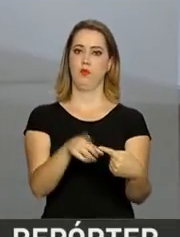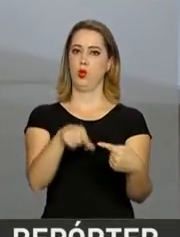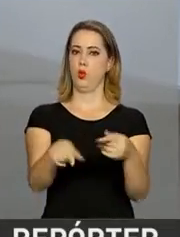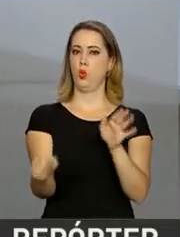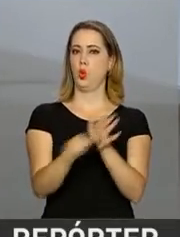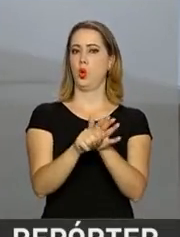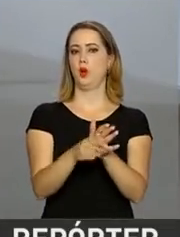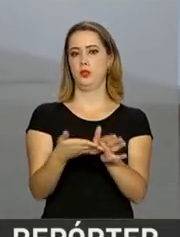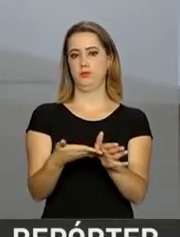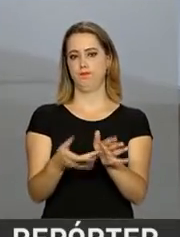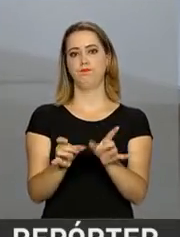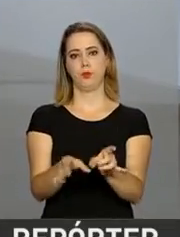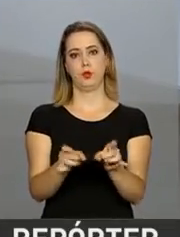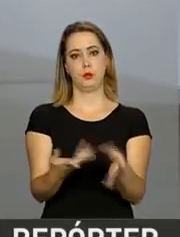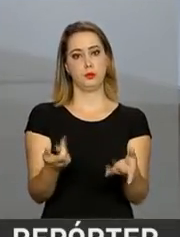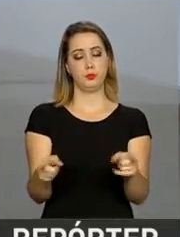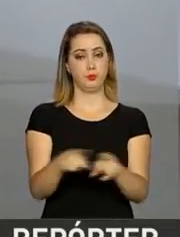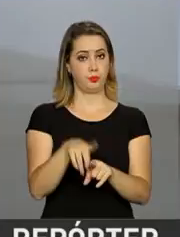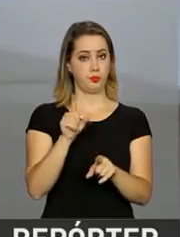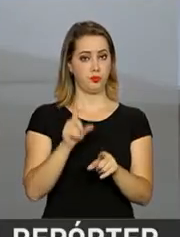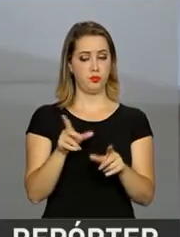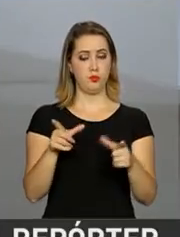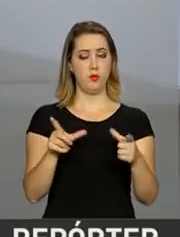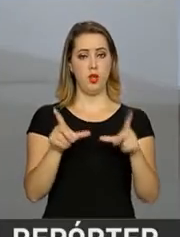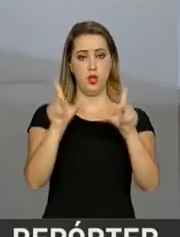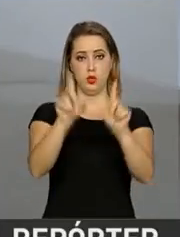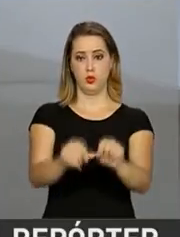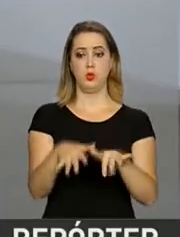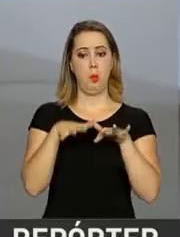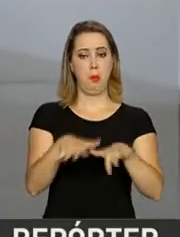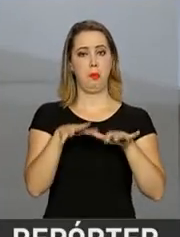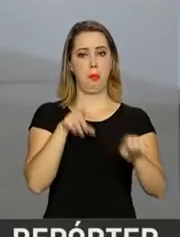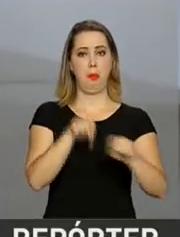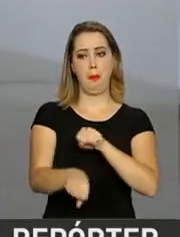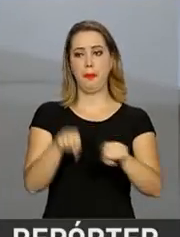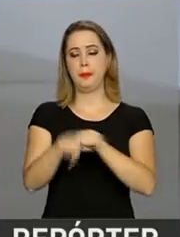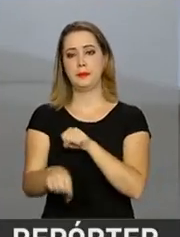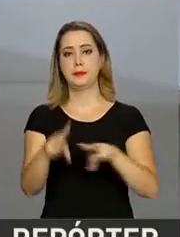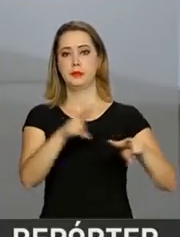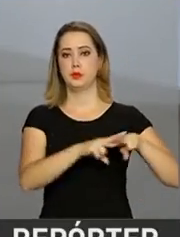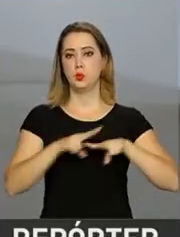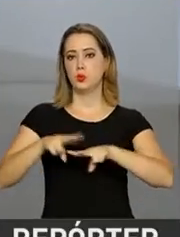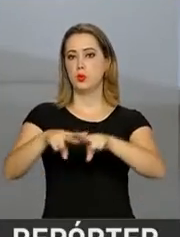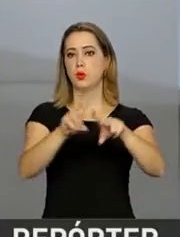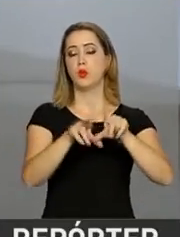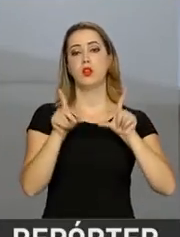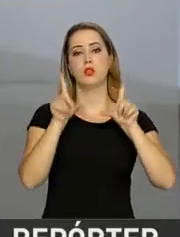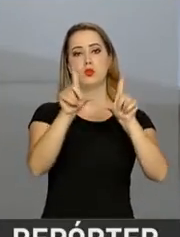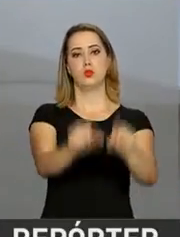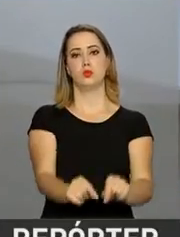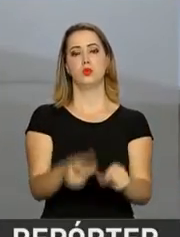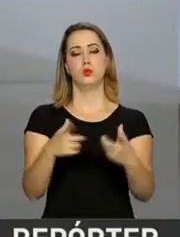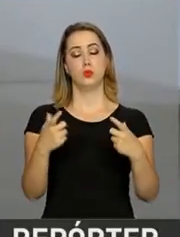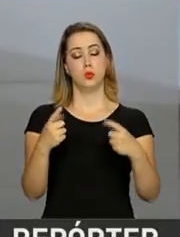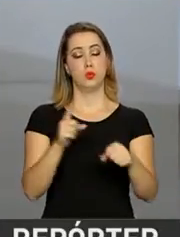rebeliões nos presídios vão diminuir no momento em que se intensificarem as ações de combate às organizações criminosas